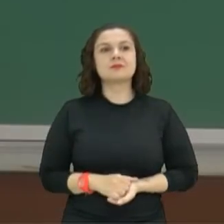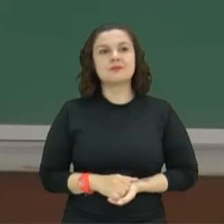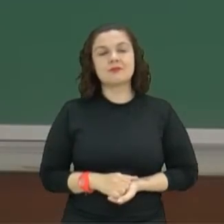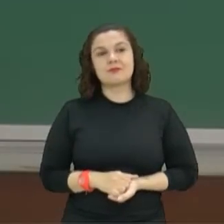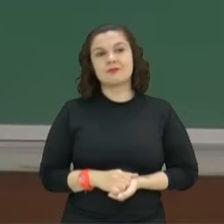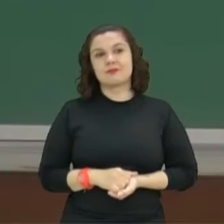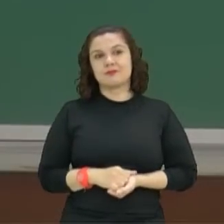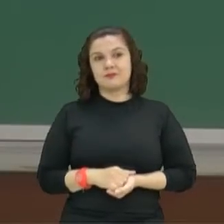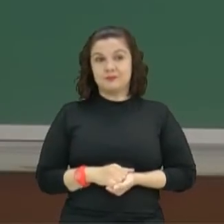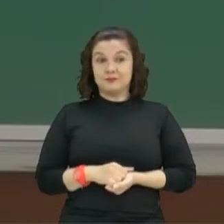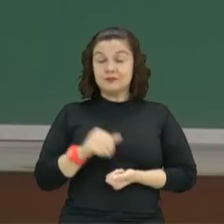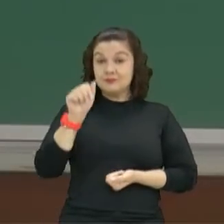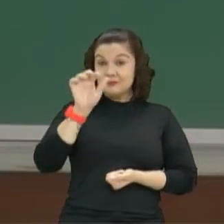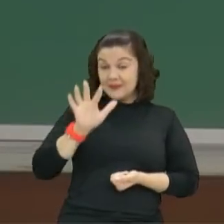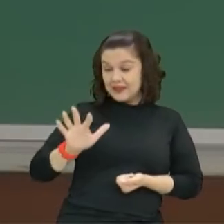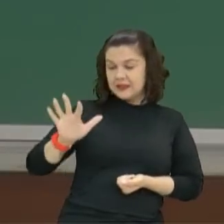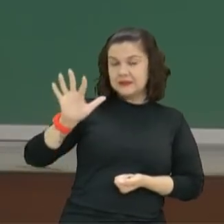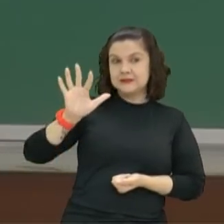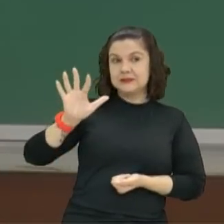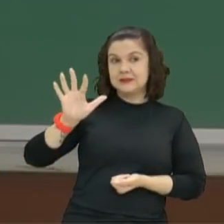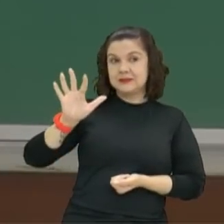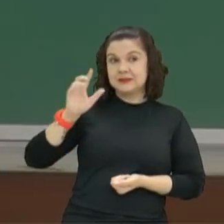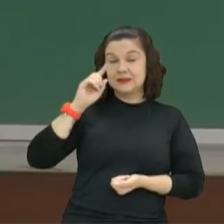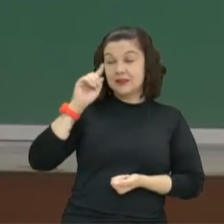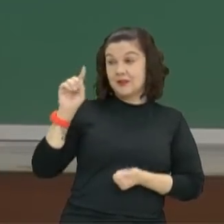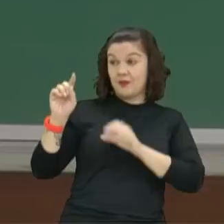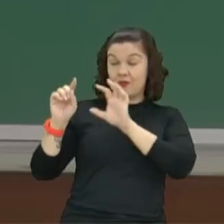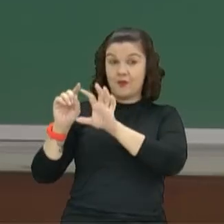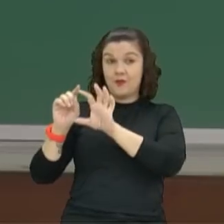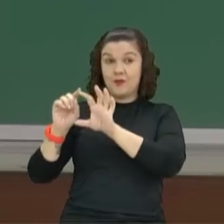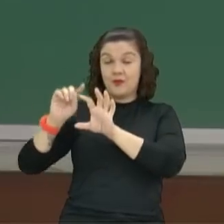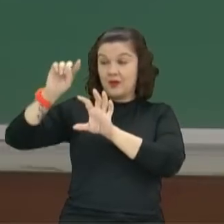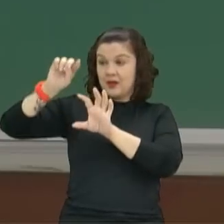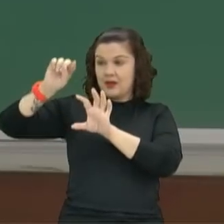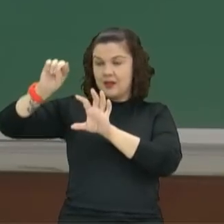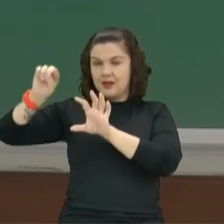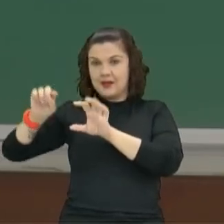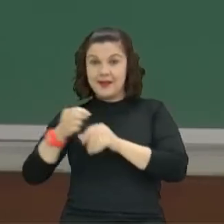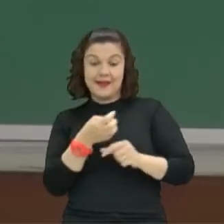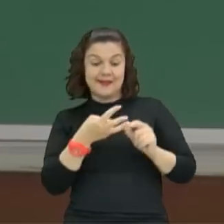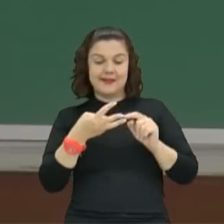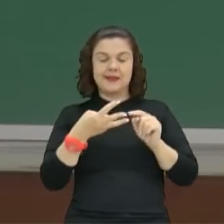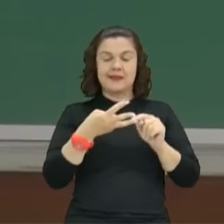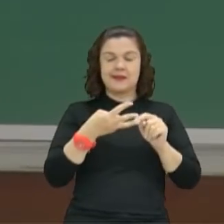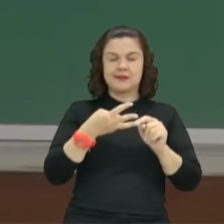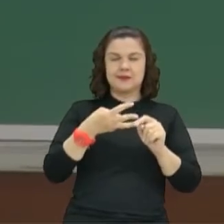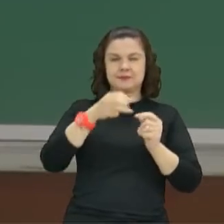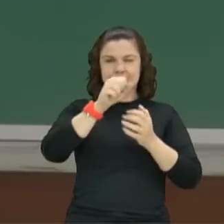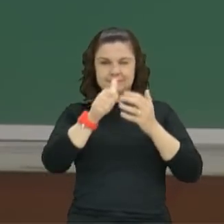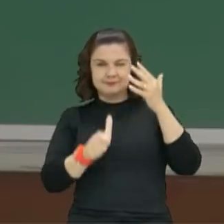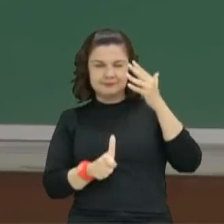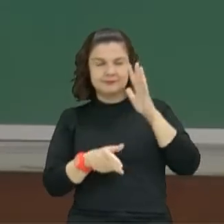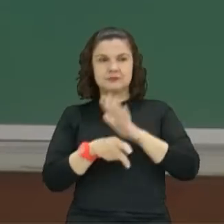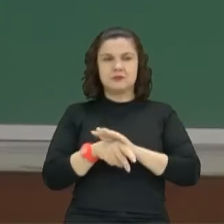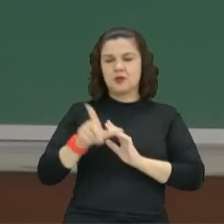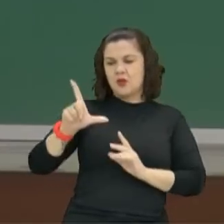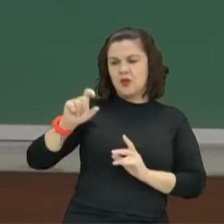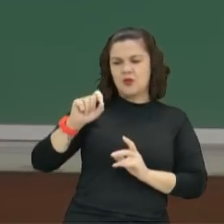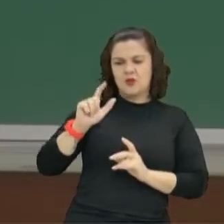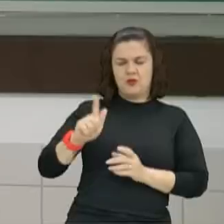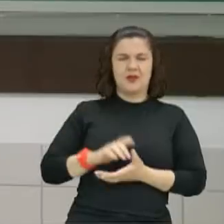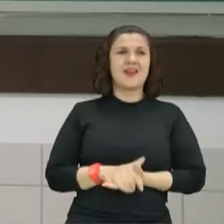acontece? Nesse caso aqui, ó, nessa parte, eu uso a terceira propriedade de logaritmo.